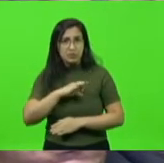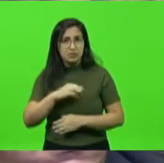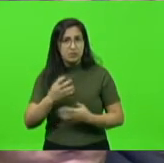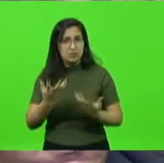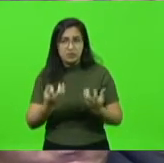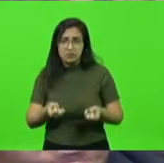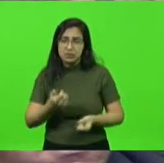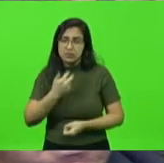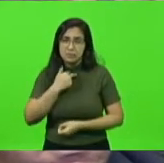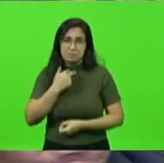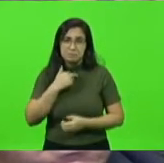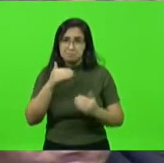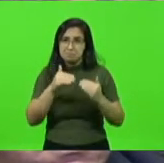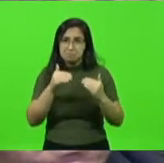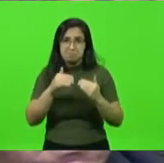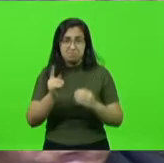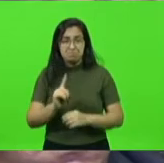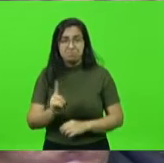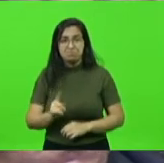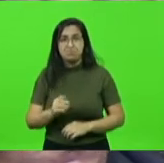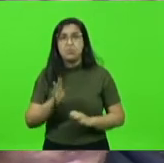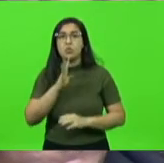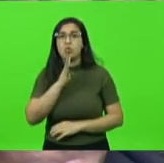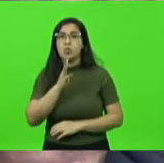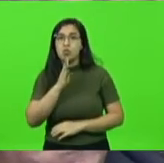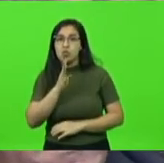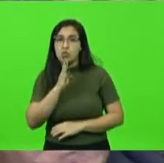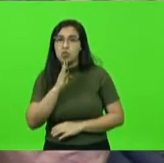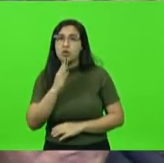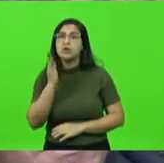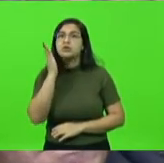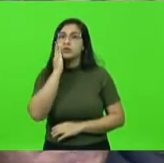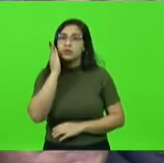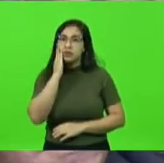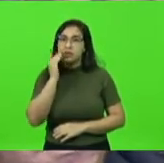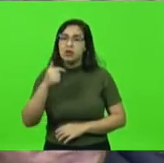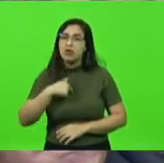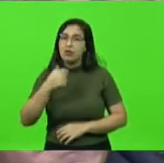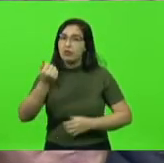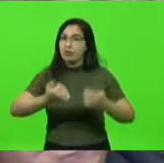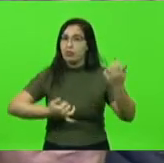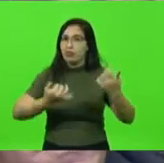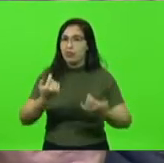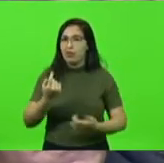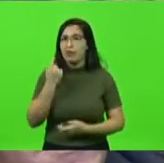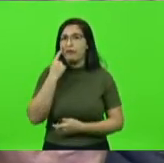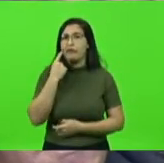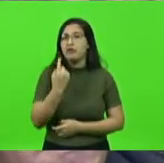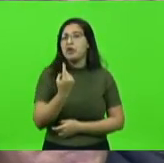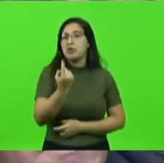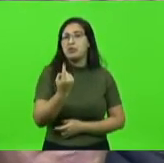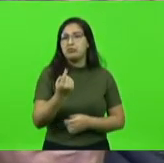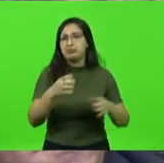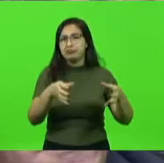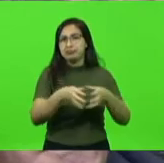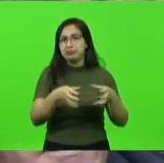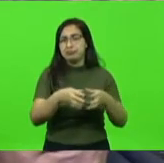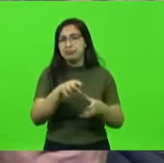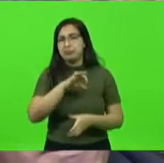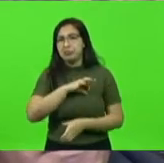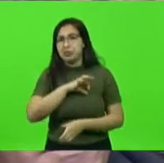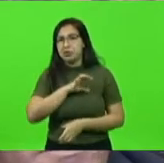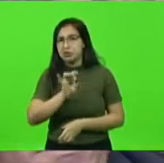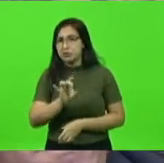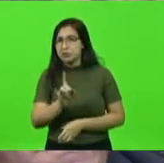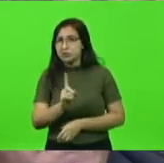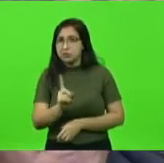estou falando aqui com conhecimento de causa, eu muito bem sei o que eu estou falando, não é de quem só viu um quartel por fora na vida. E